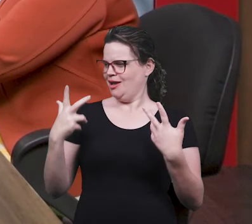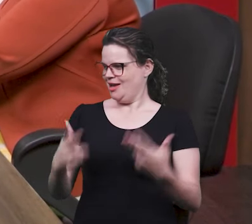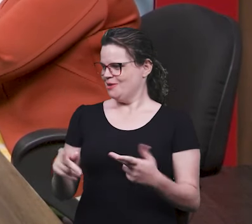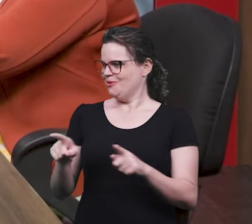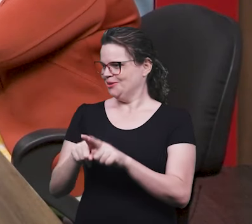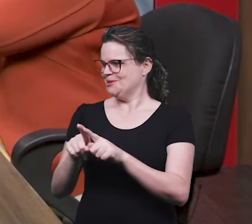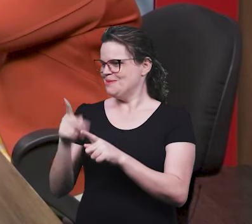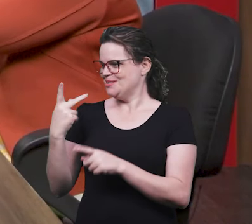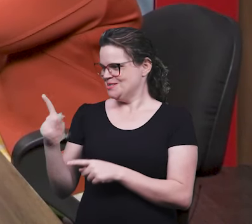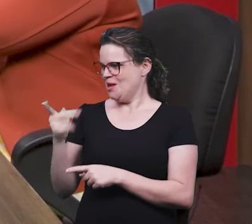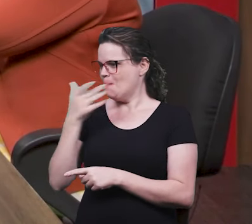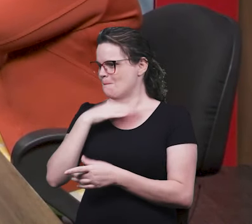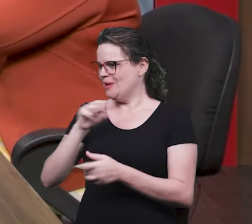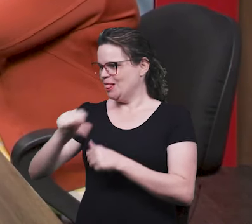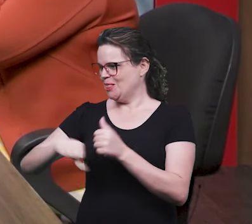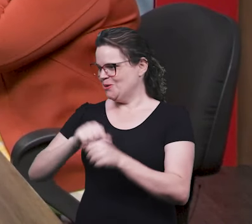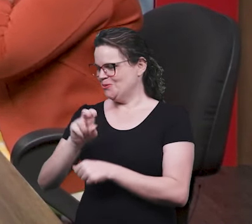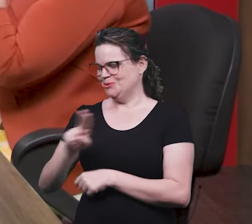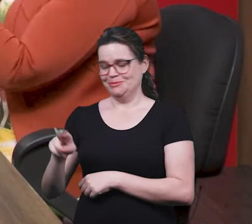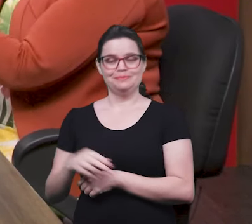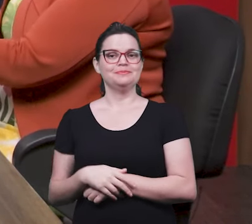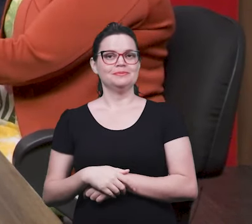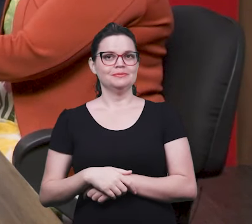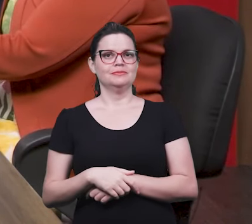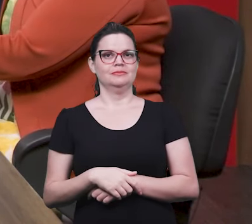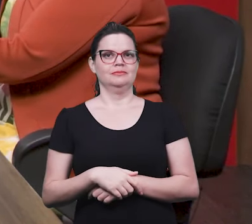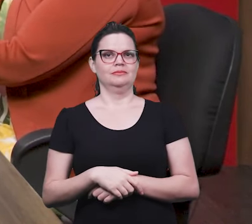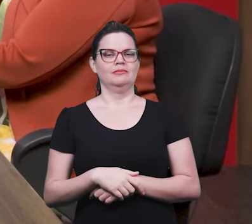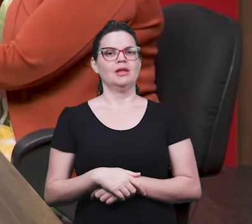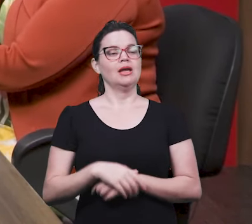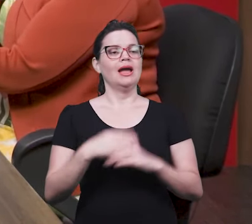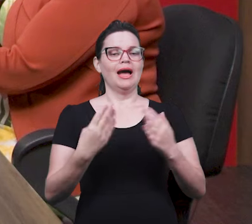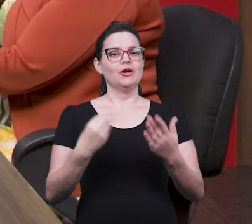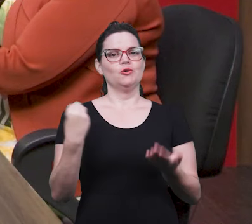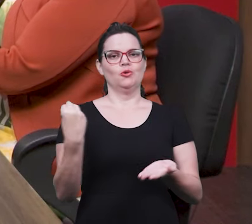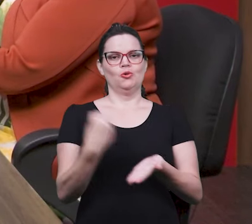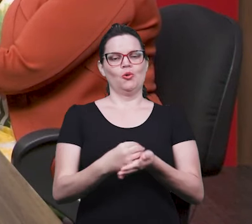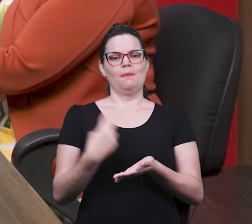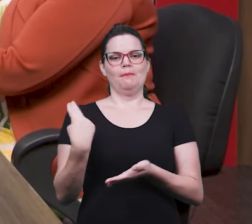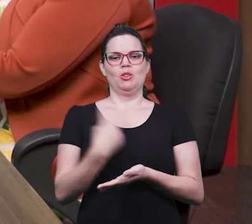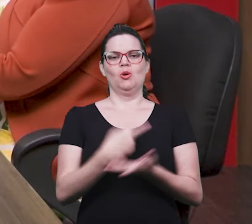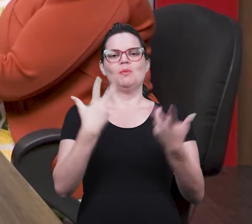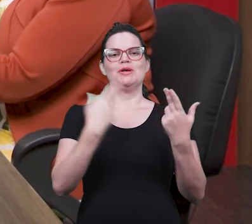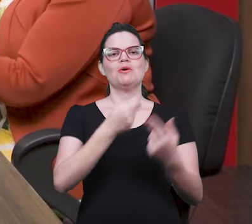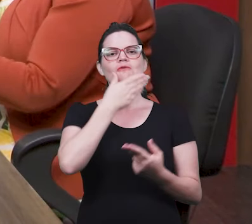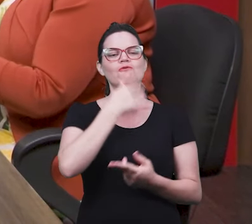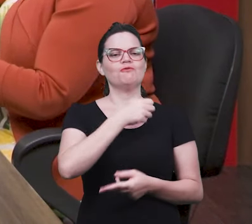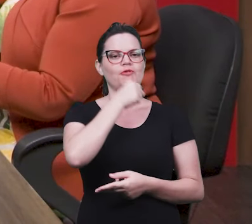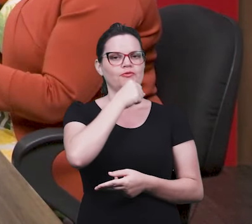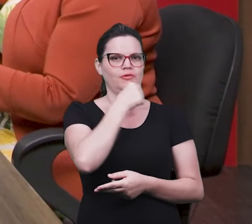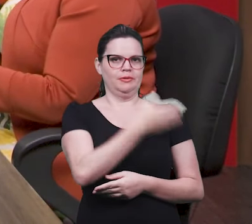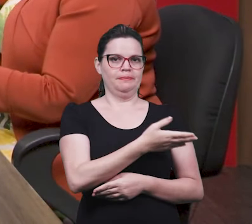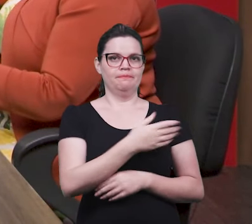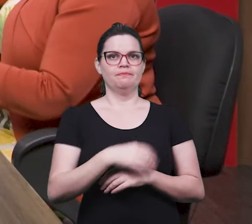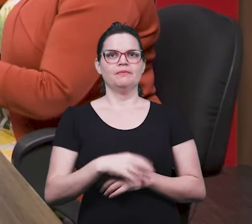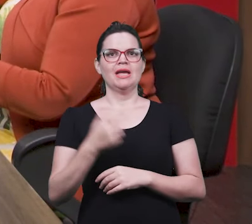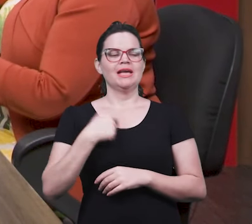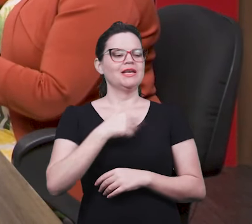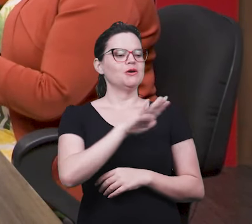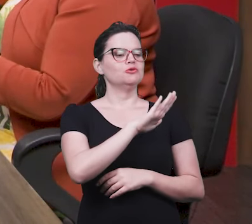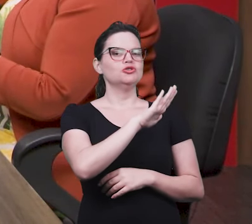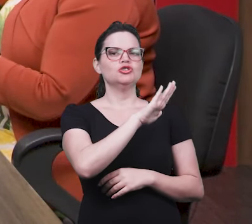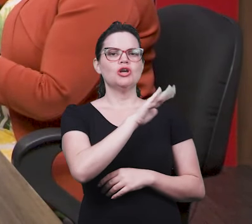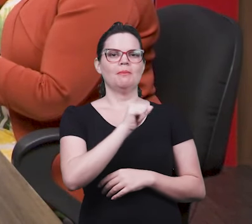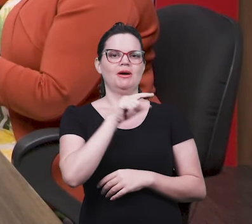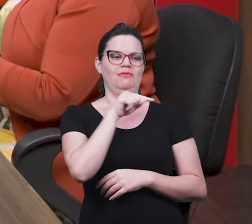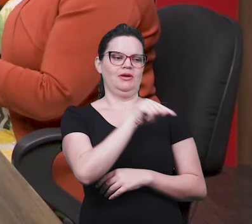para a mãe. E o meu avô, e eu nunca chamei meu avô paterno de vovô. Eu chamava de pai. Porque